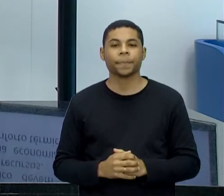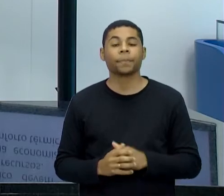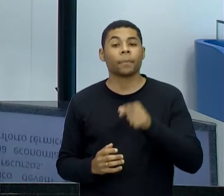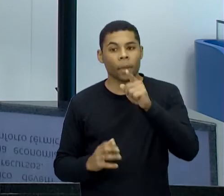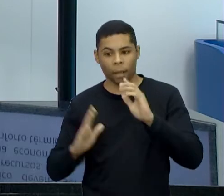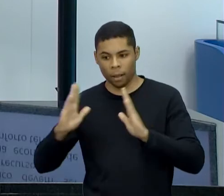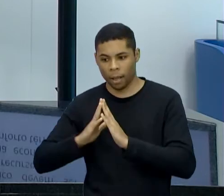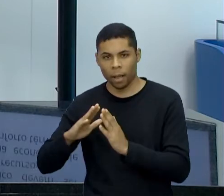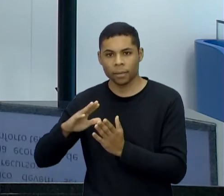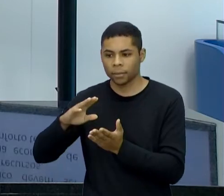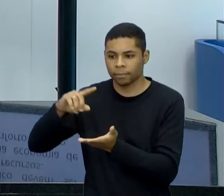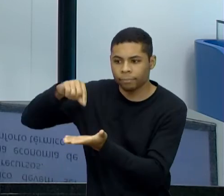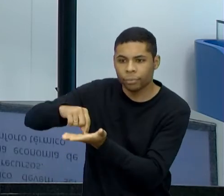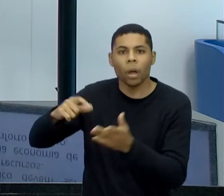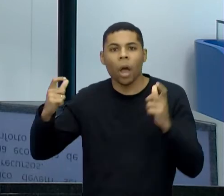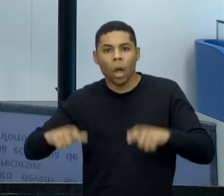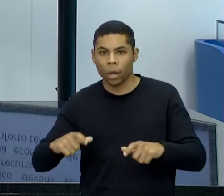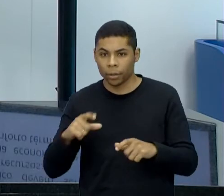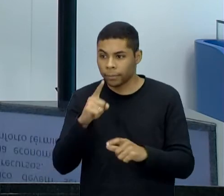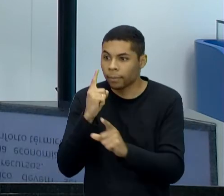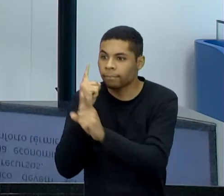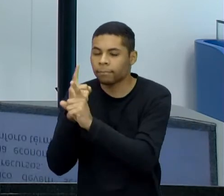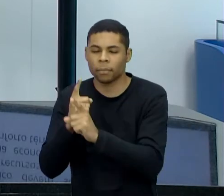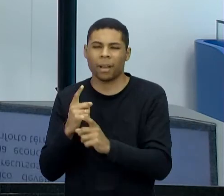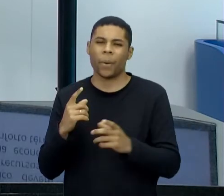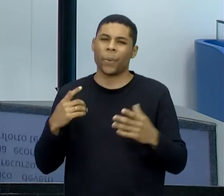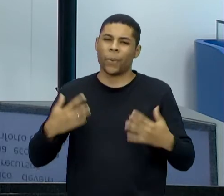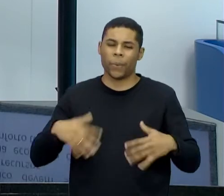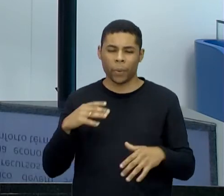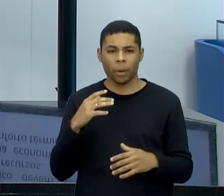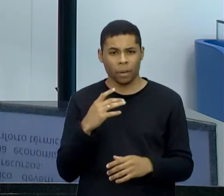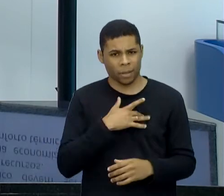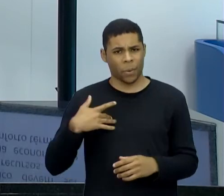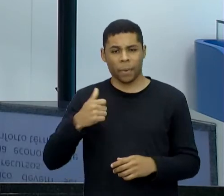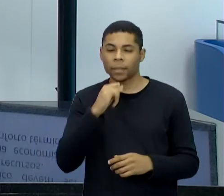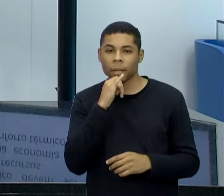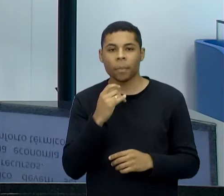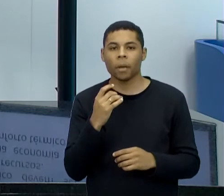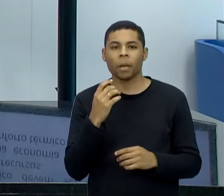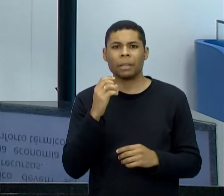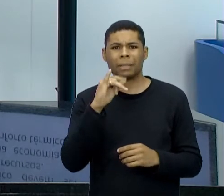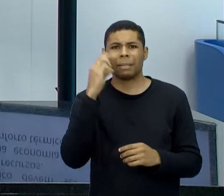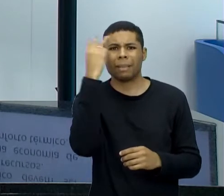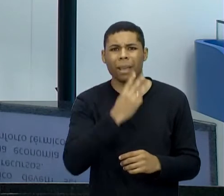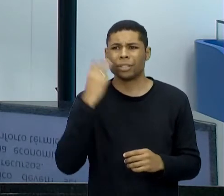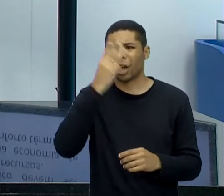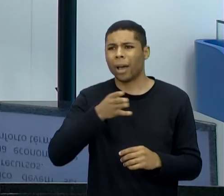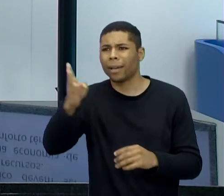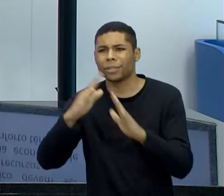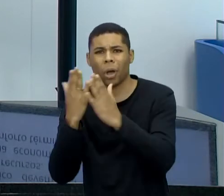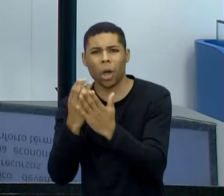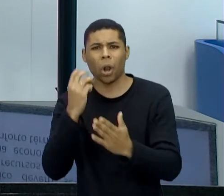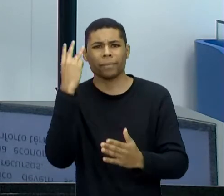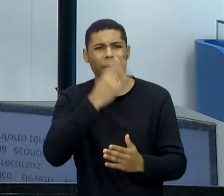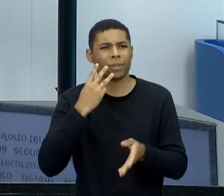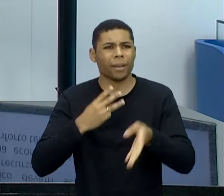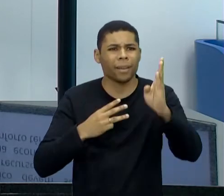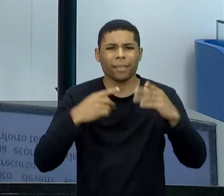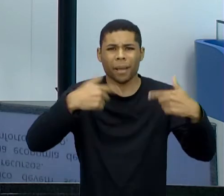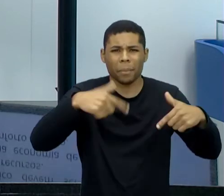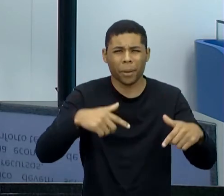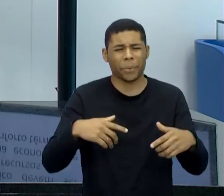da casa é saúde. Tá? Se você mora a 3 horas da sua escola, a 3 horas do seu serviço, sua vida vai ficar um pouquinho